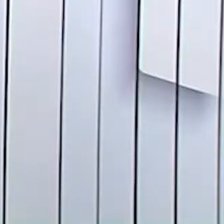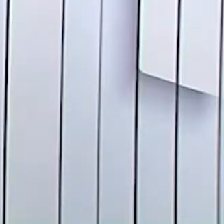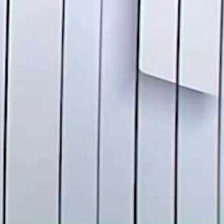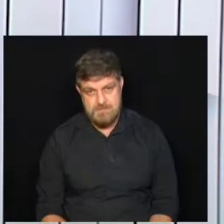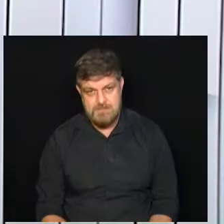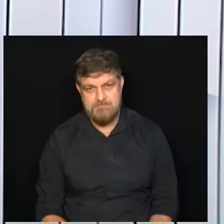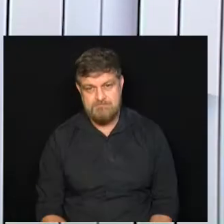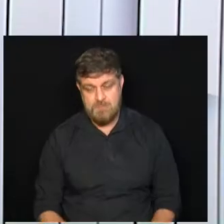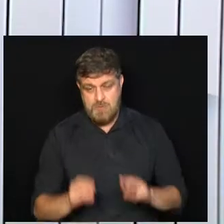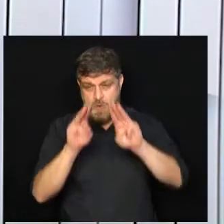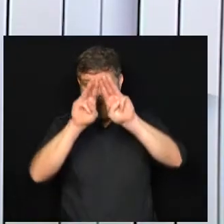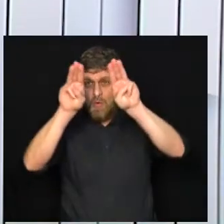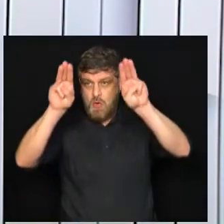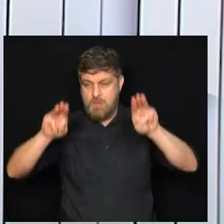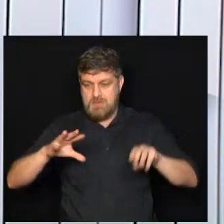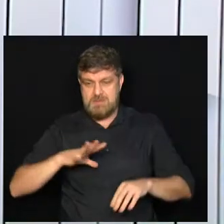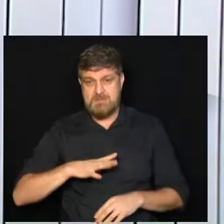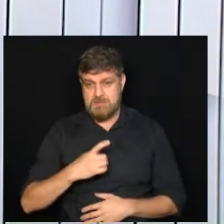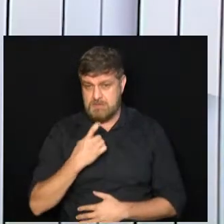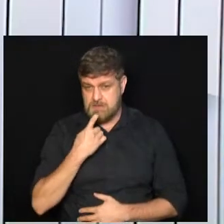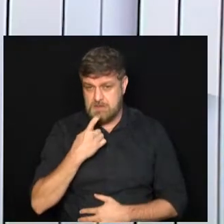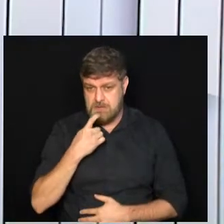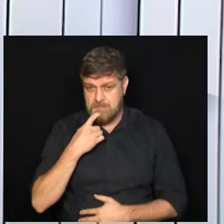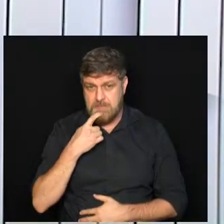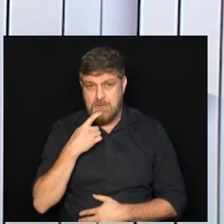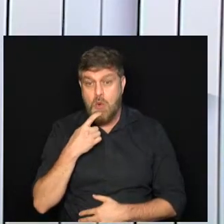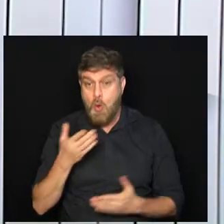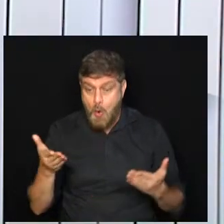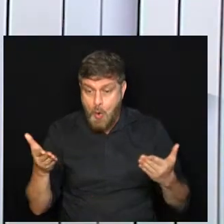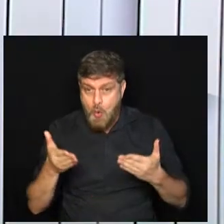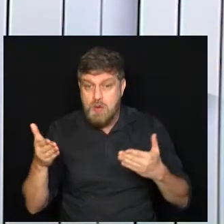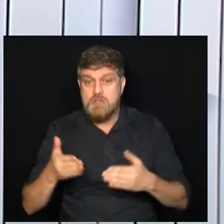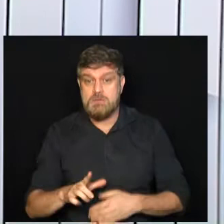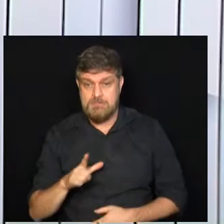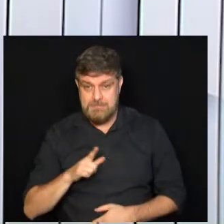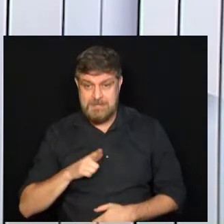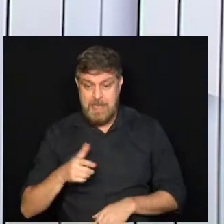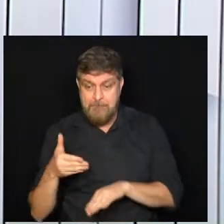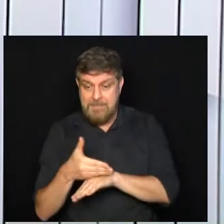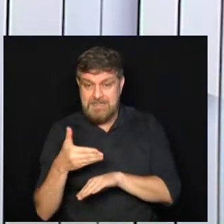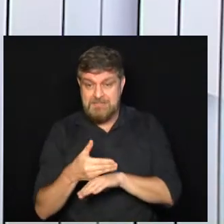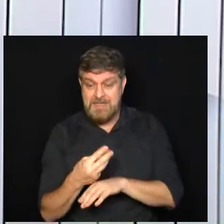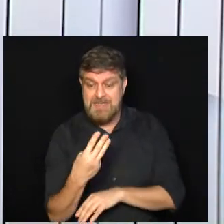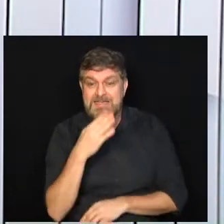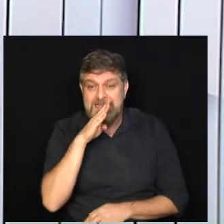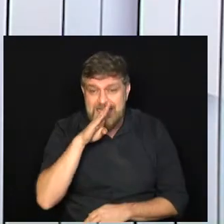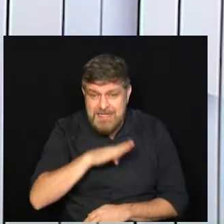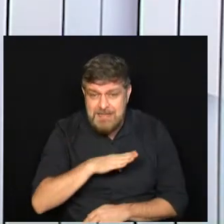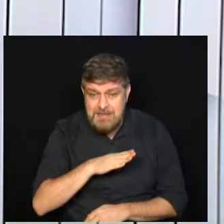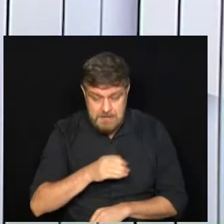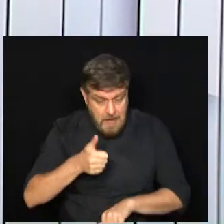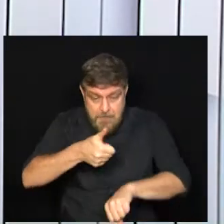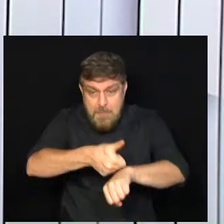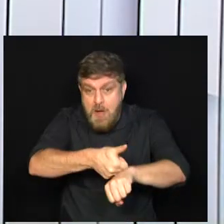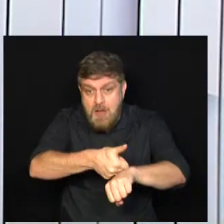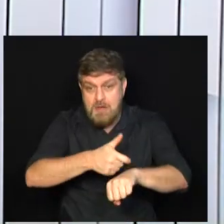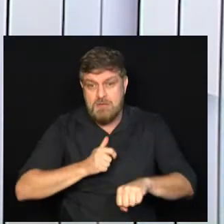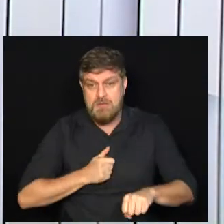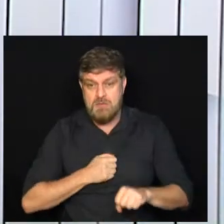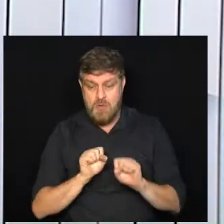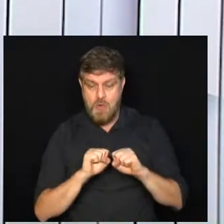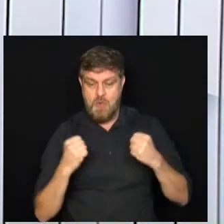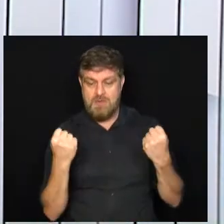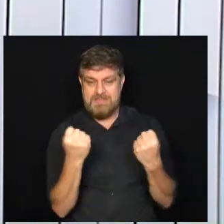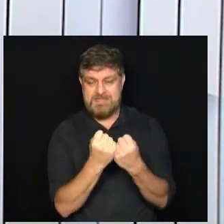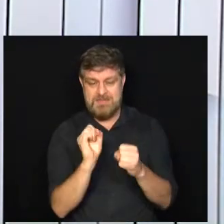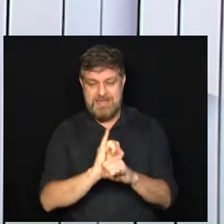O Museu da Cidade de Campinas participa hoje, a partir das 3 horas da tarde, daqui a pouco, de um seminário